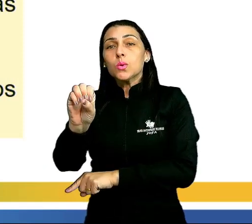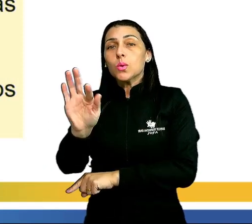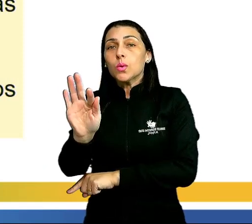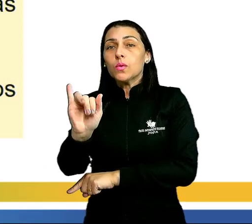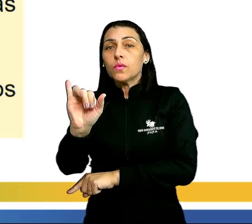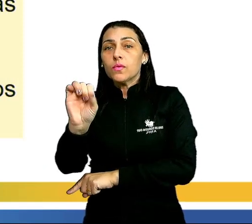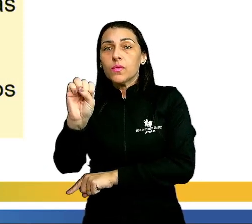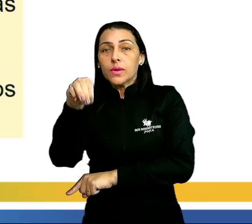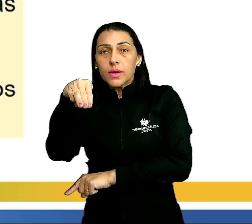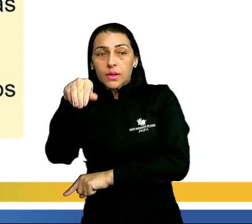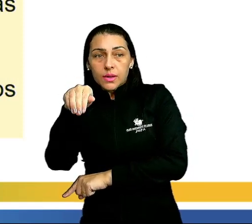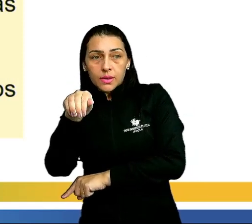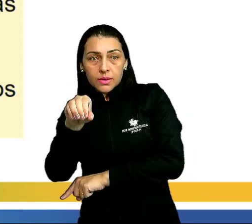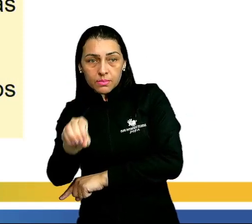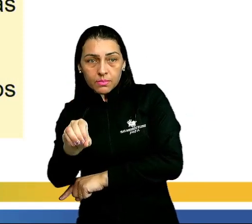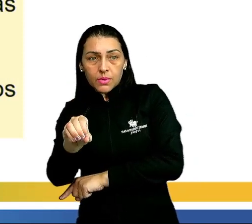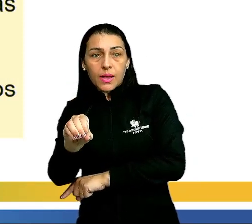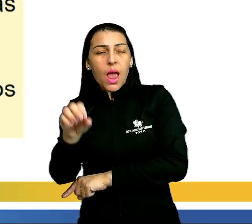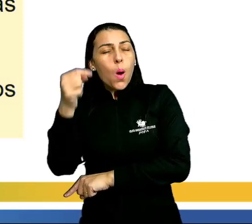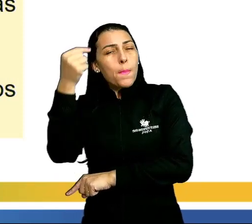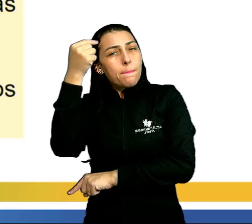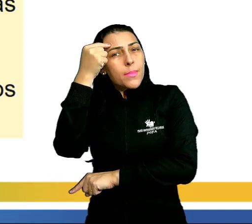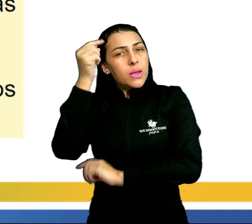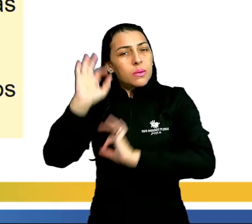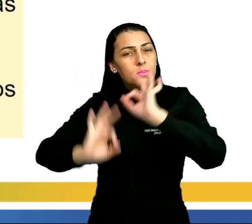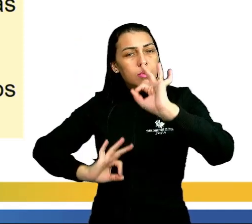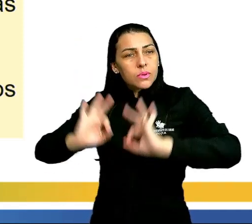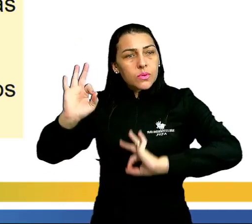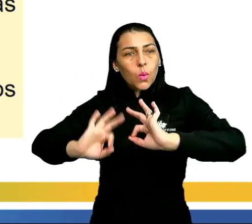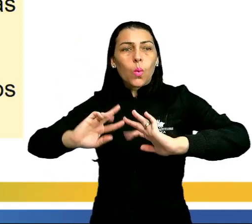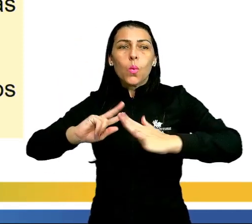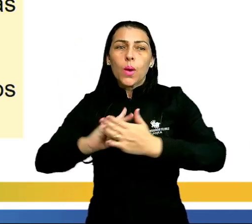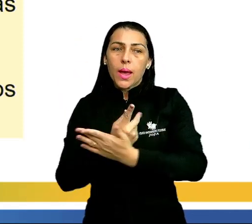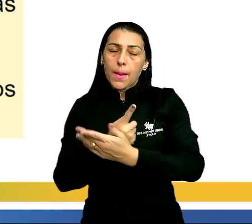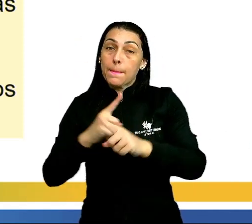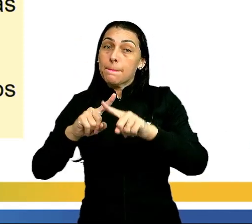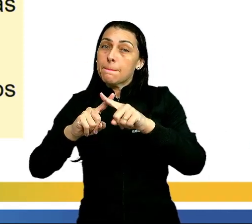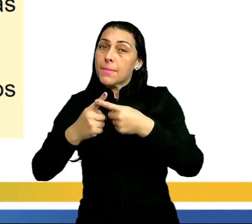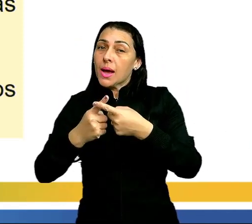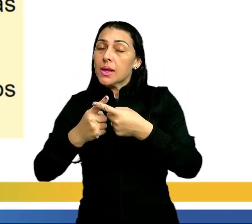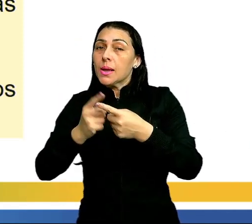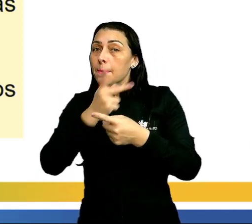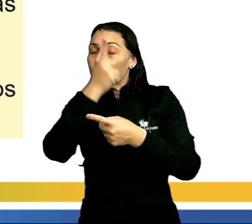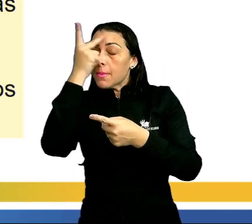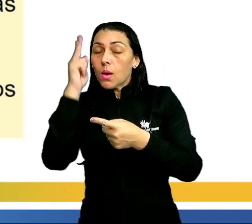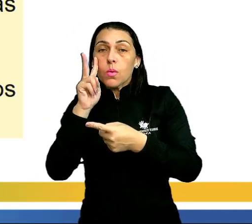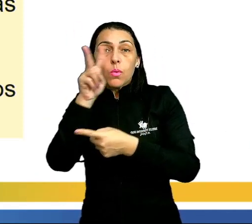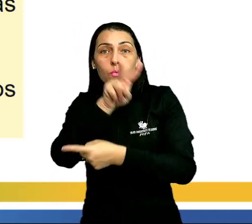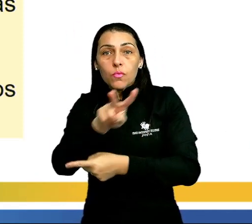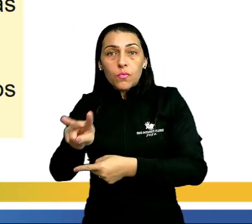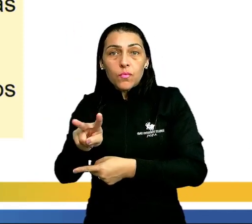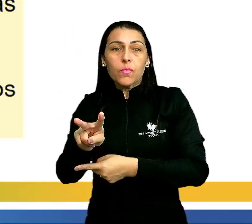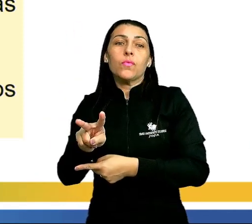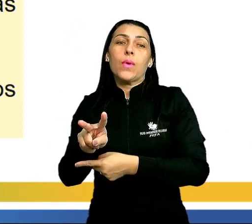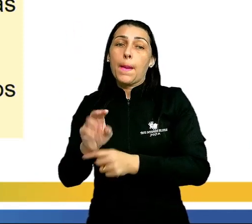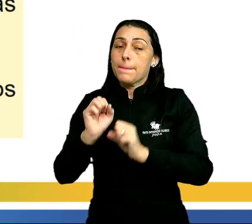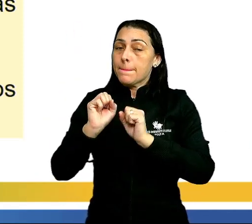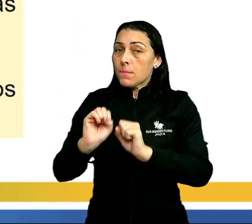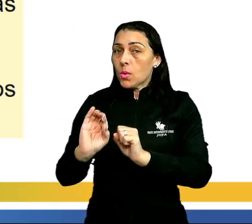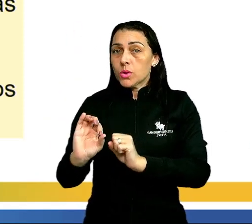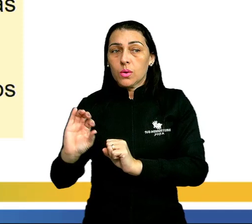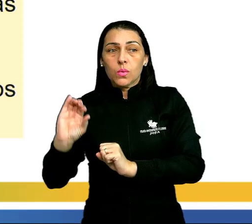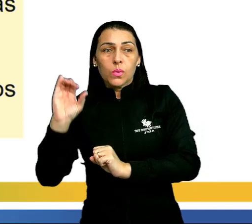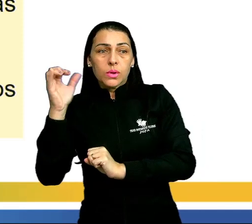ou sofismo. Então, é um raciocínio elaborado com erro que passa despercebido, ou pelo menos pode